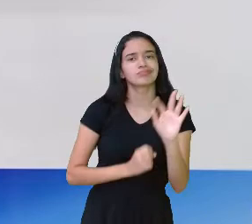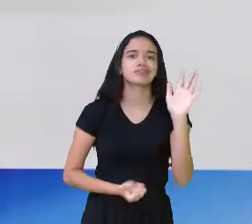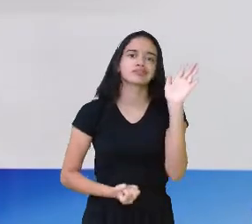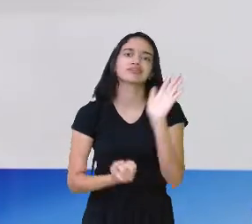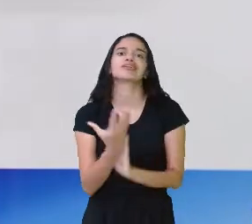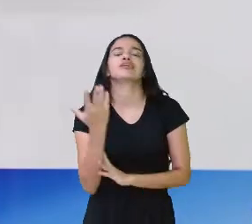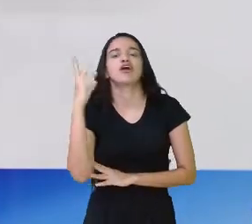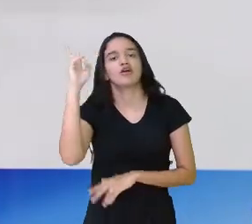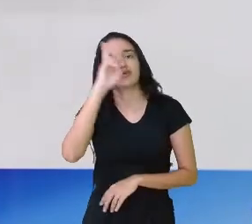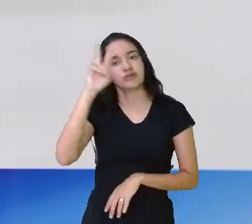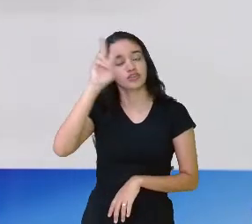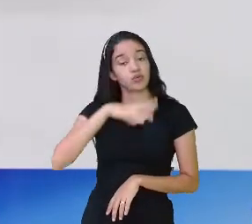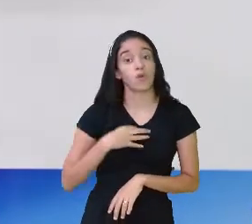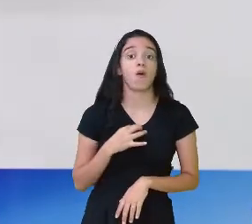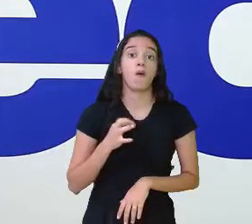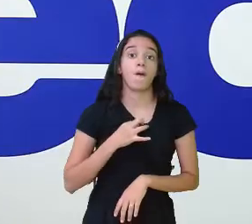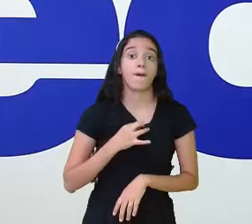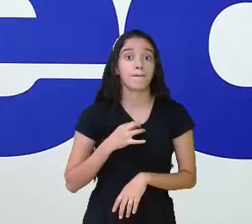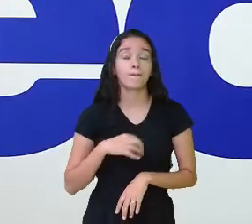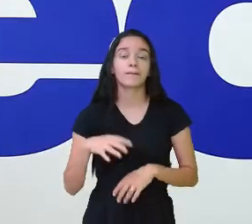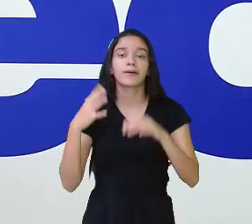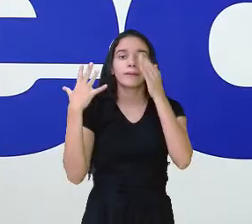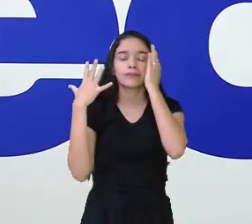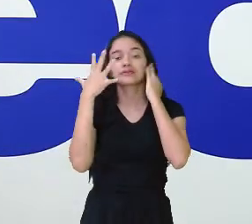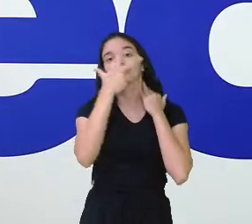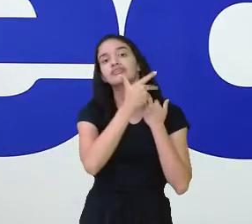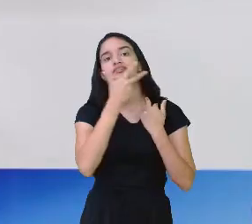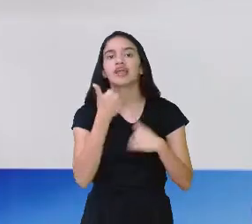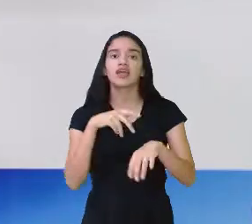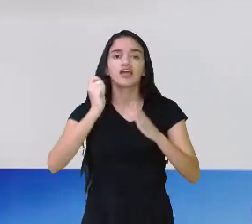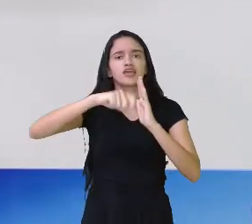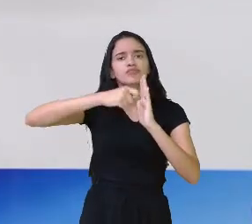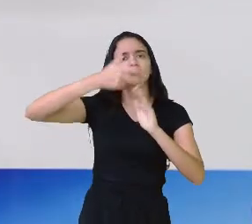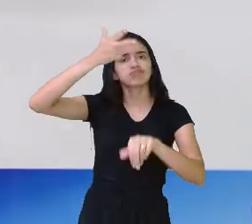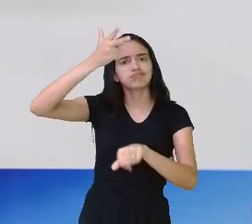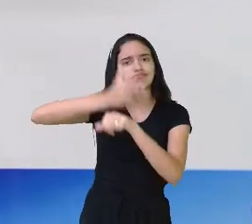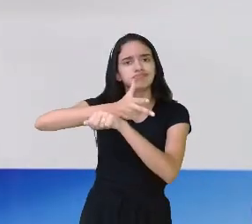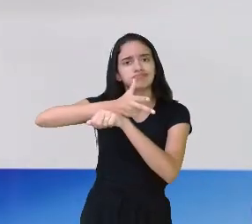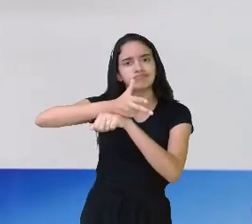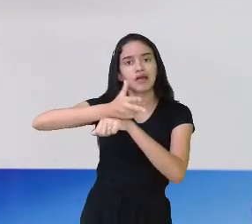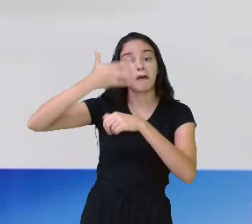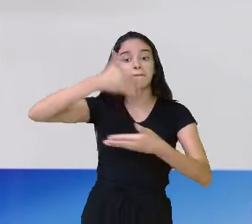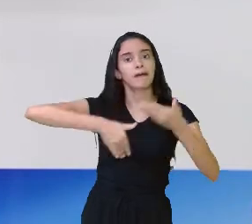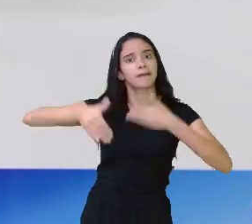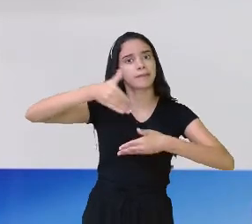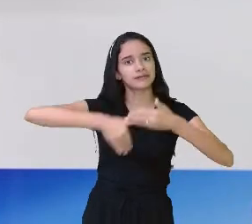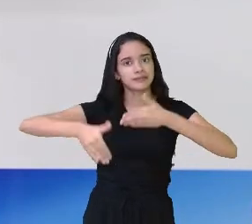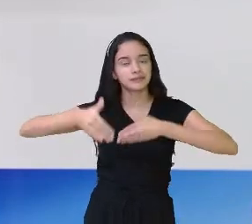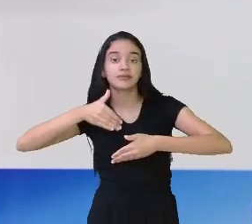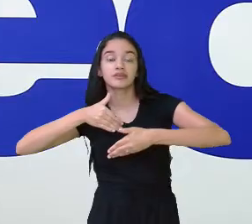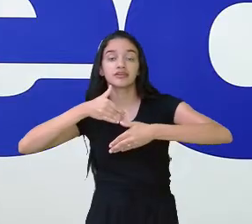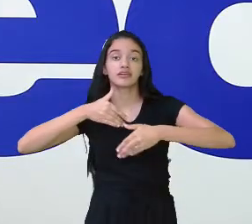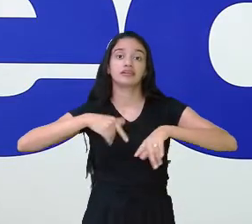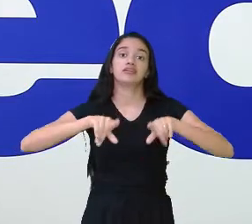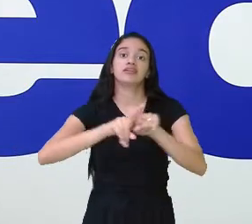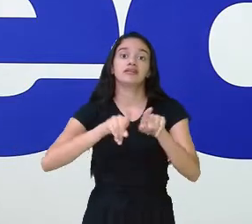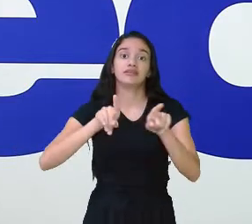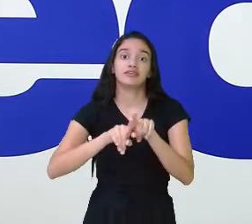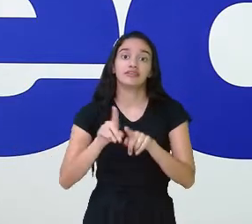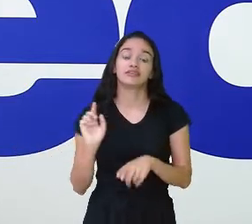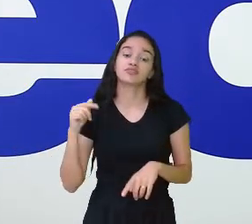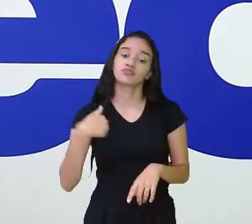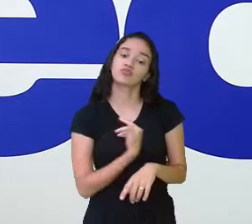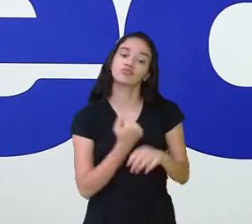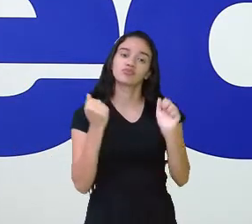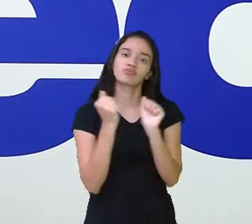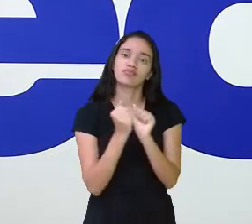uma história, bem um figurino e gravar um vídeo para participar do Ensine. E estar aqui